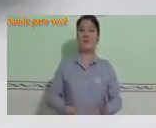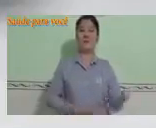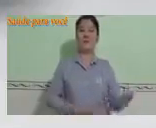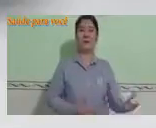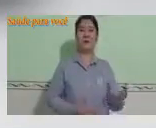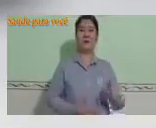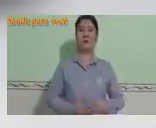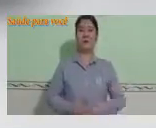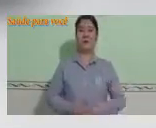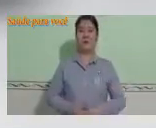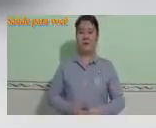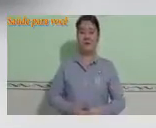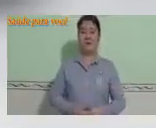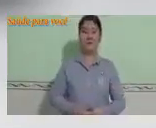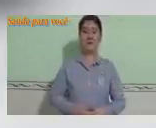ON o acento agudo